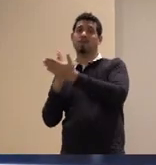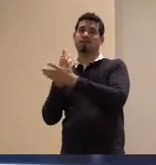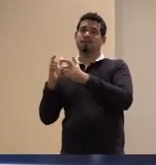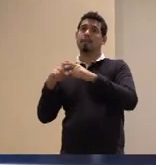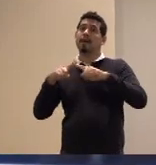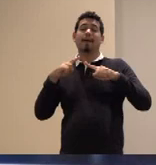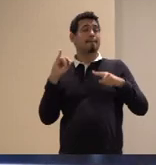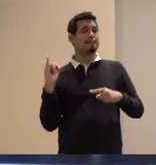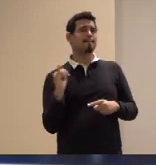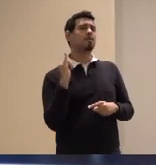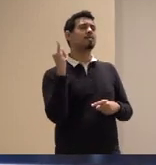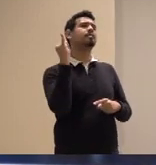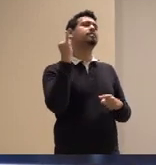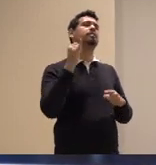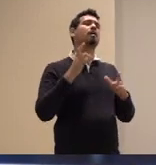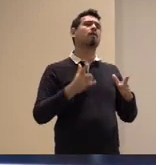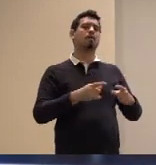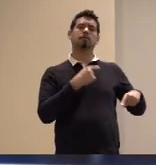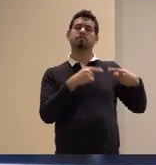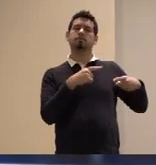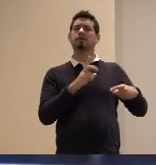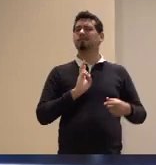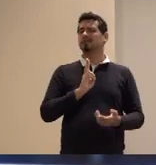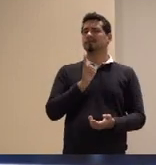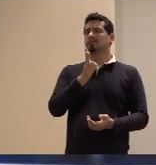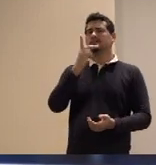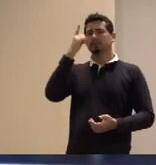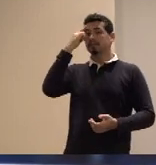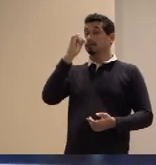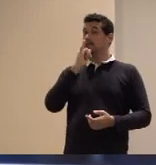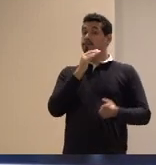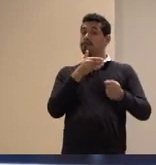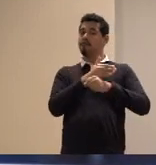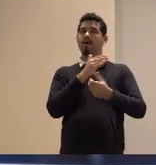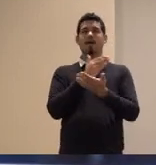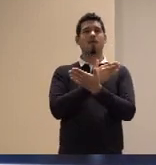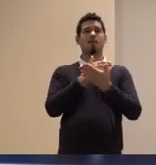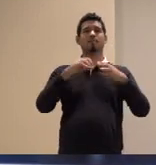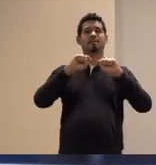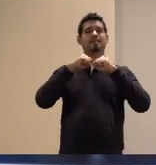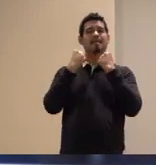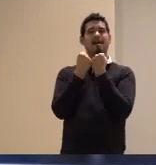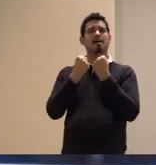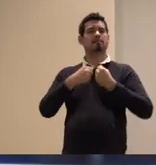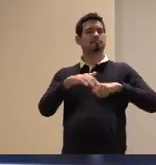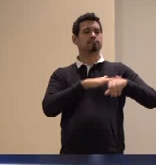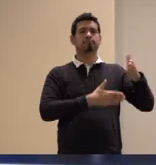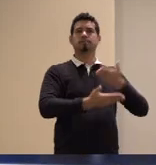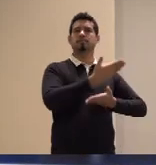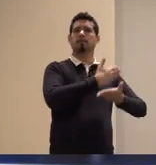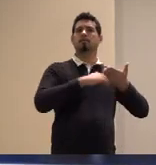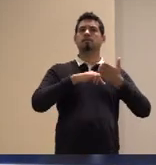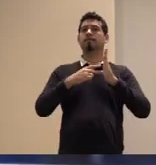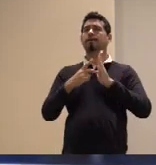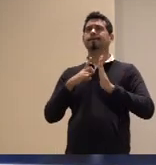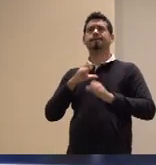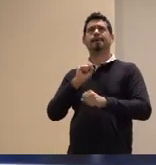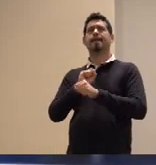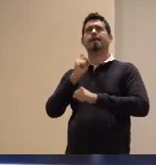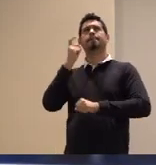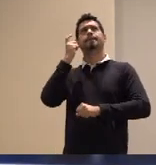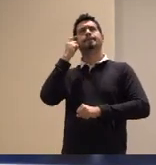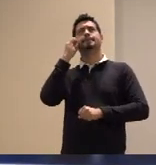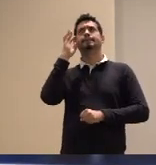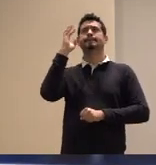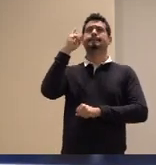isso que é importante esse momento. Eu sempre penso que, quando participo de algum seminário, é um momento de reflexão,